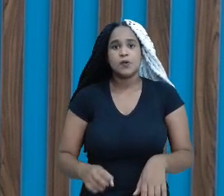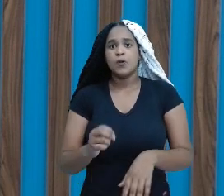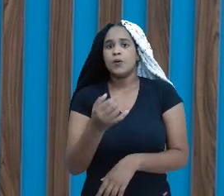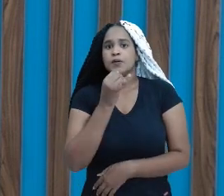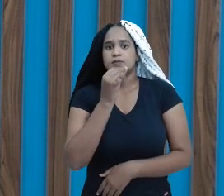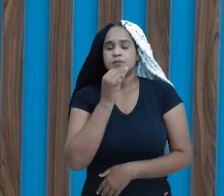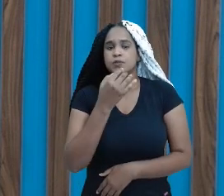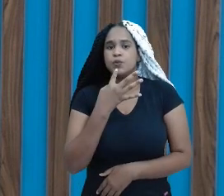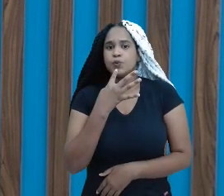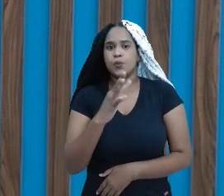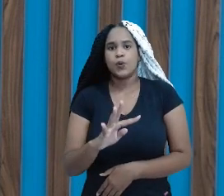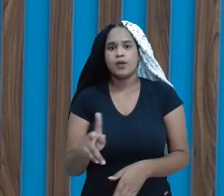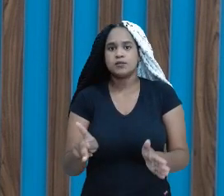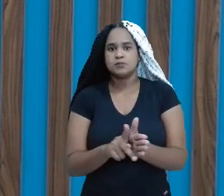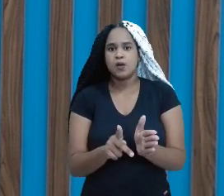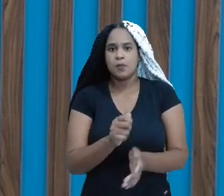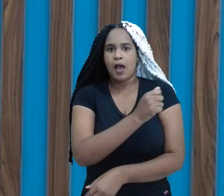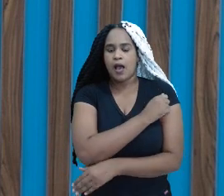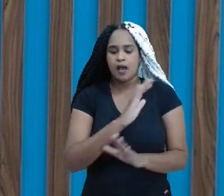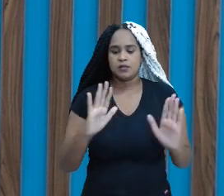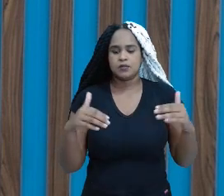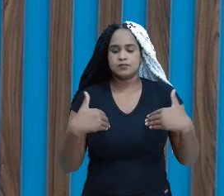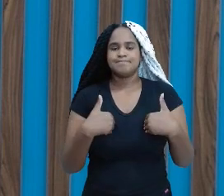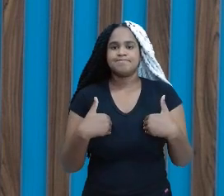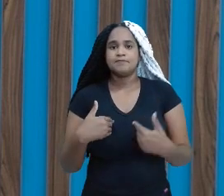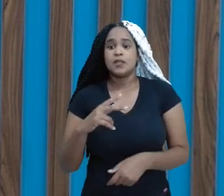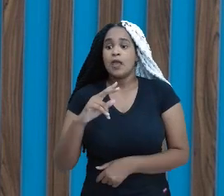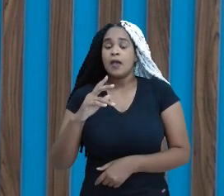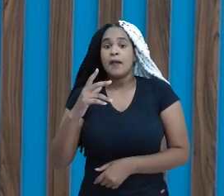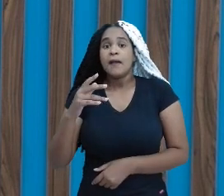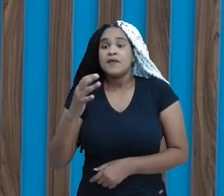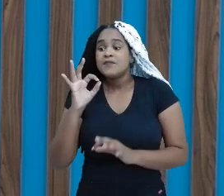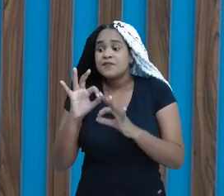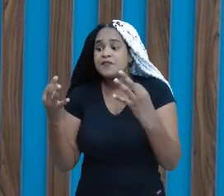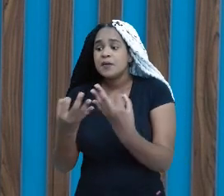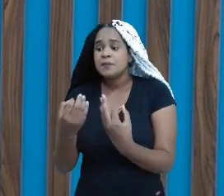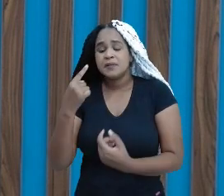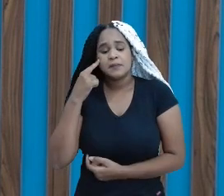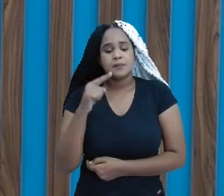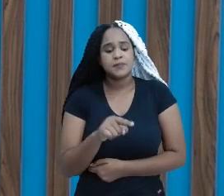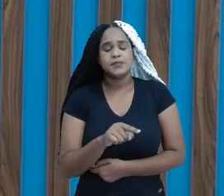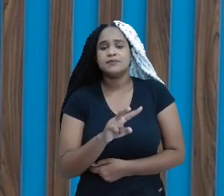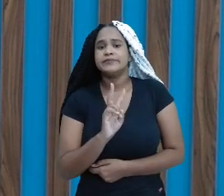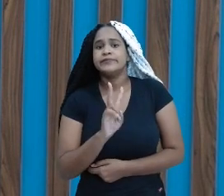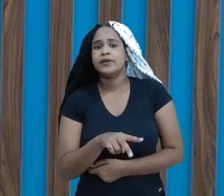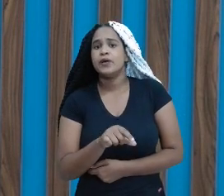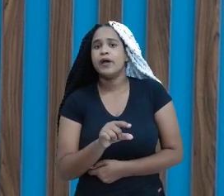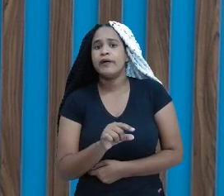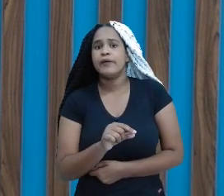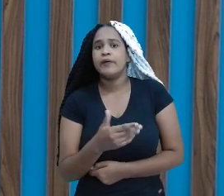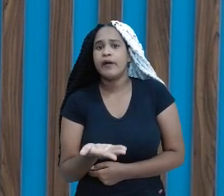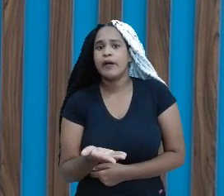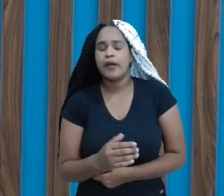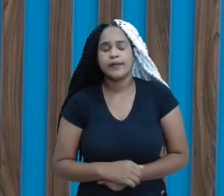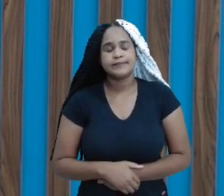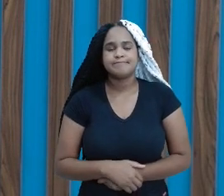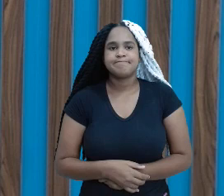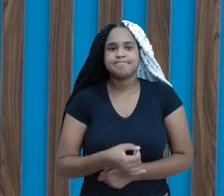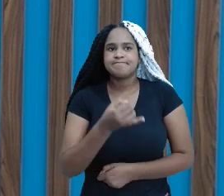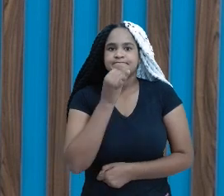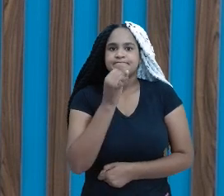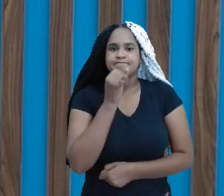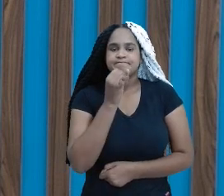das demandas desse estudante. Os pais enxergam o desenvolvimento esperado pautado